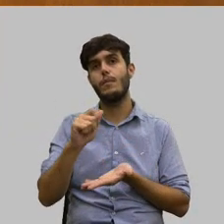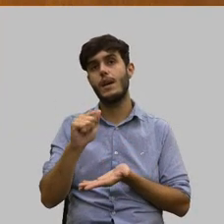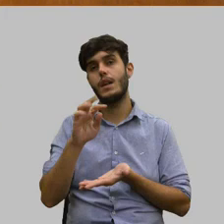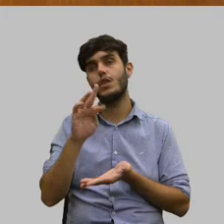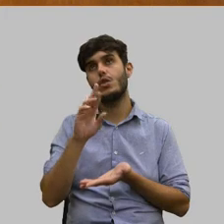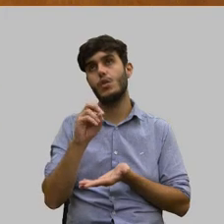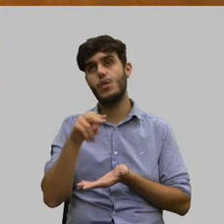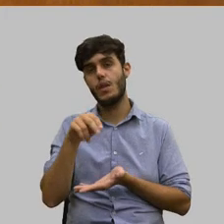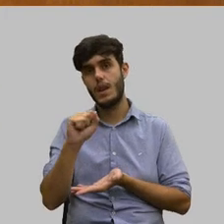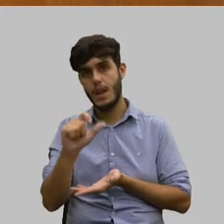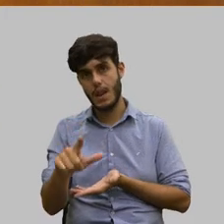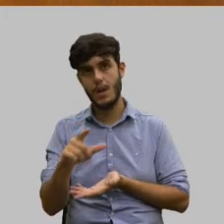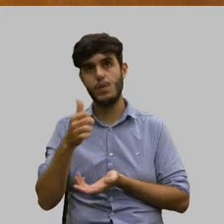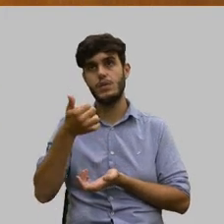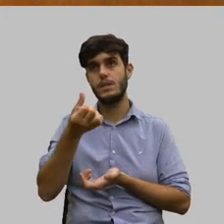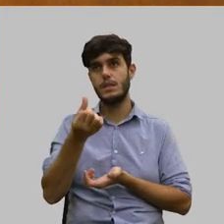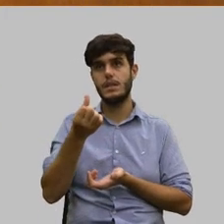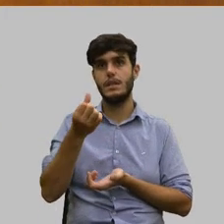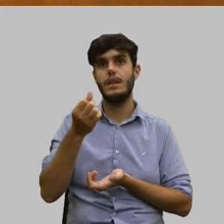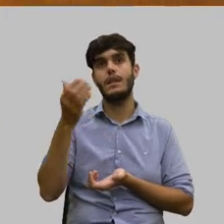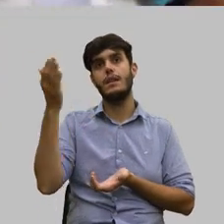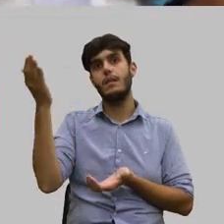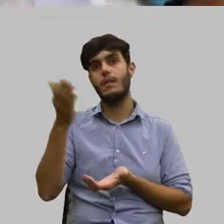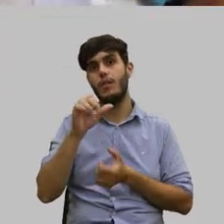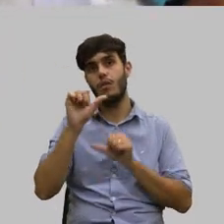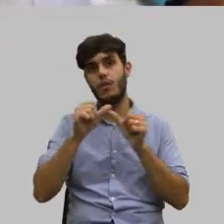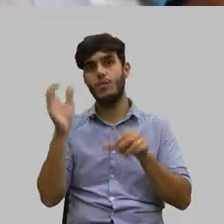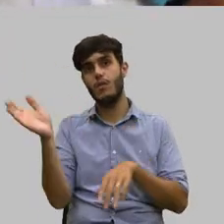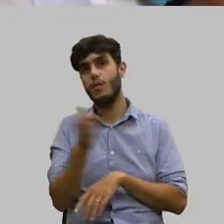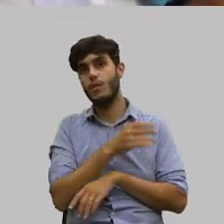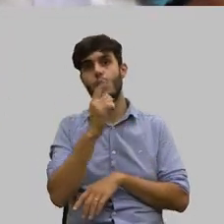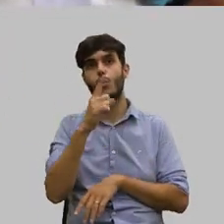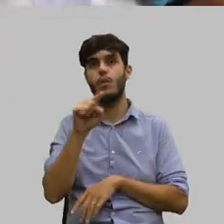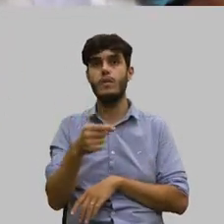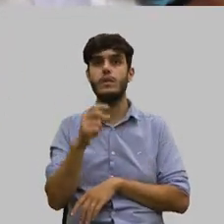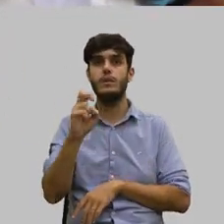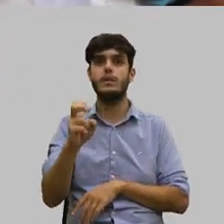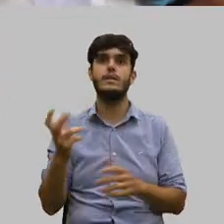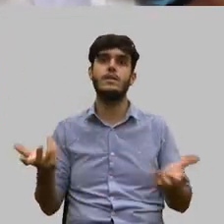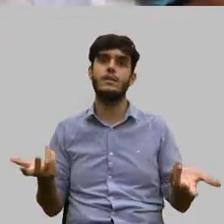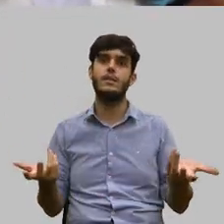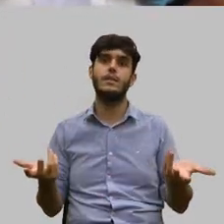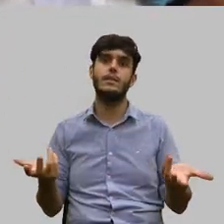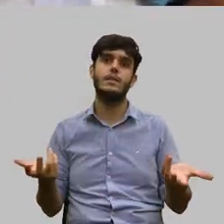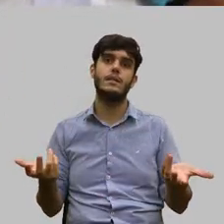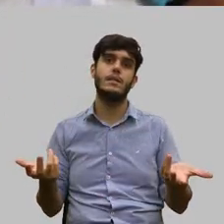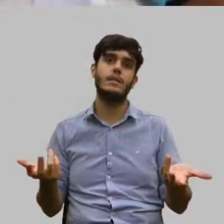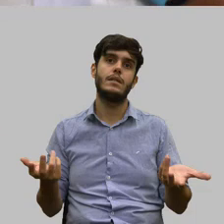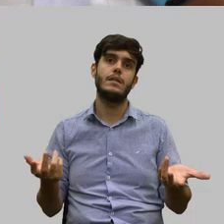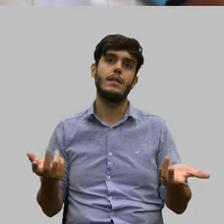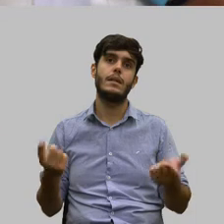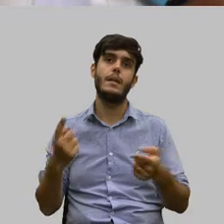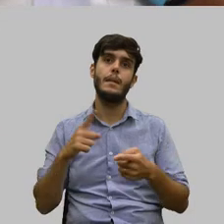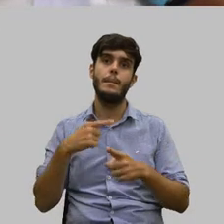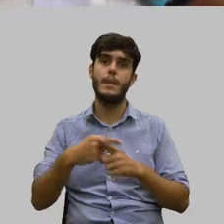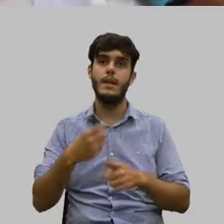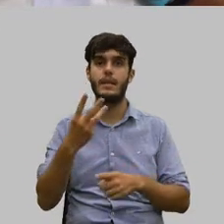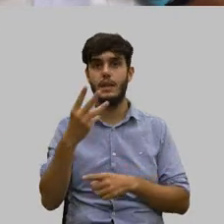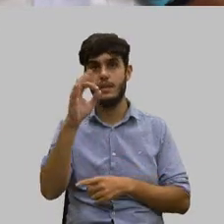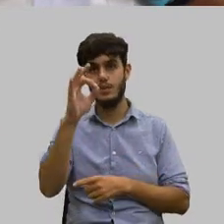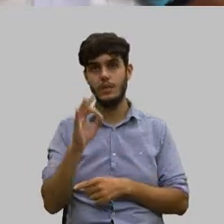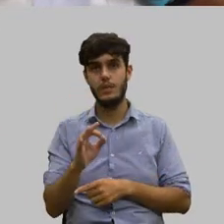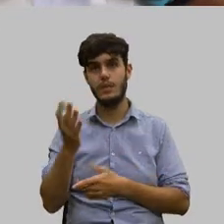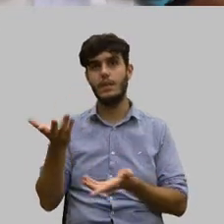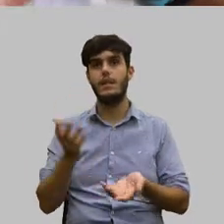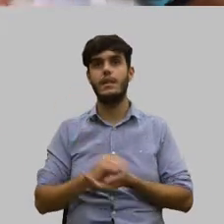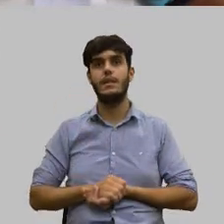16 para 1,5 e além do mais na contramão e ainda enfiar guela abaixo mais 3% de aía da Saúde